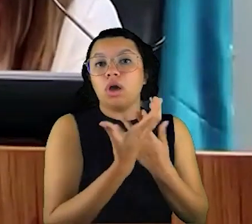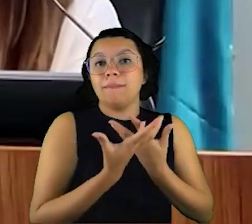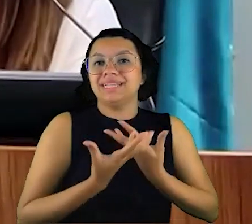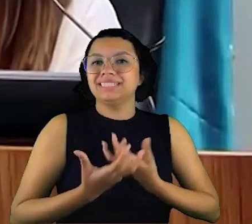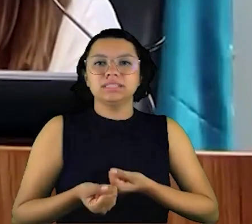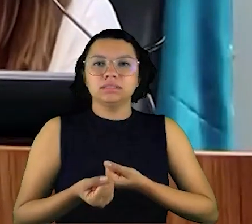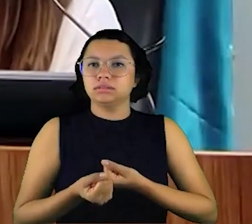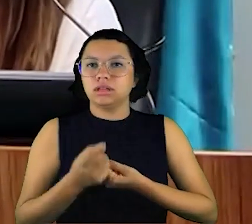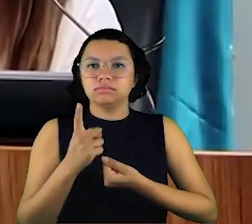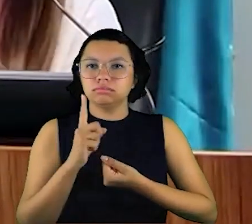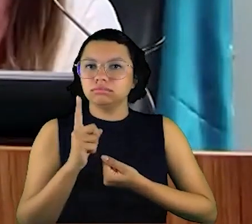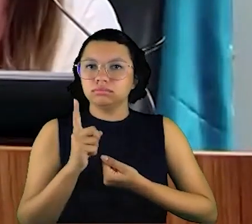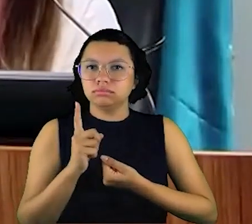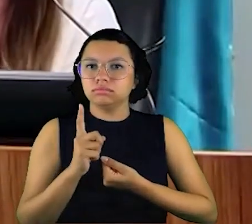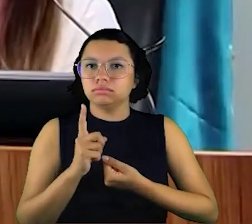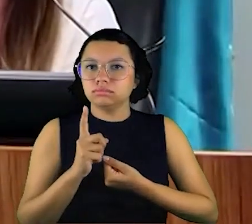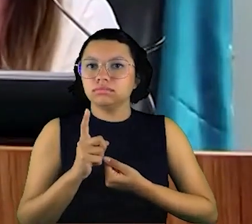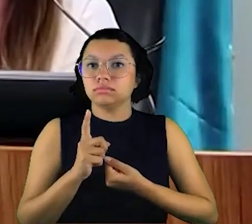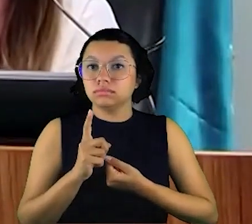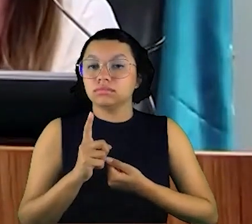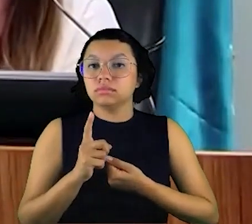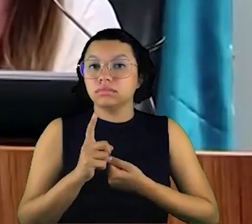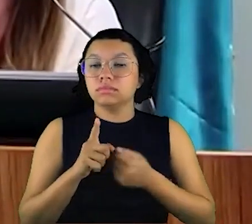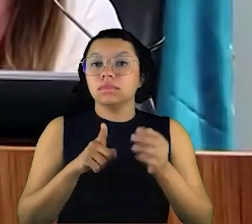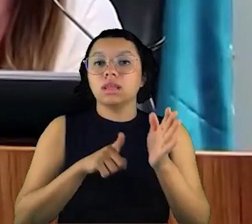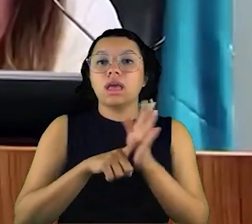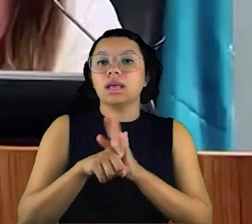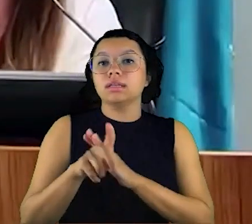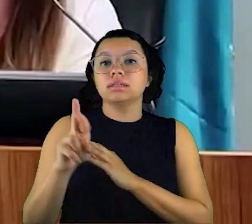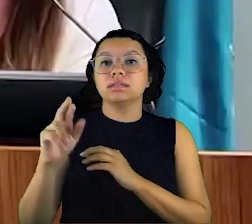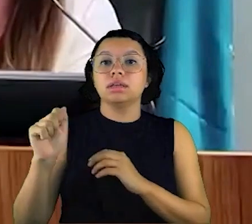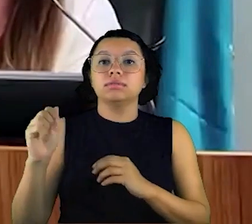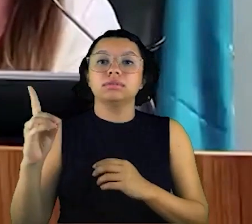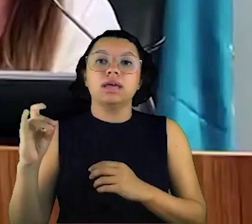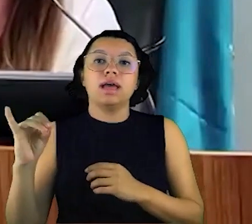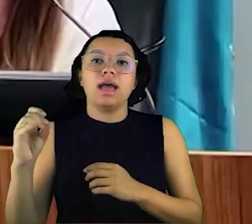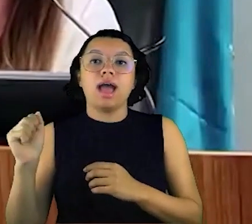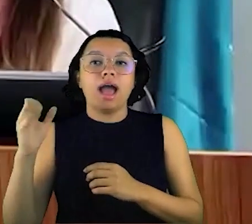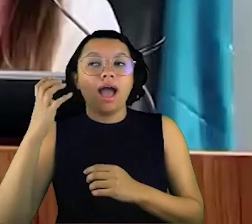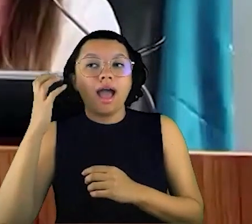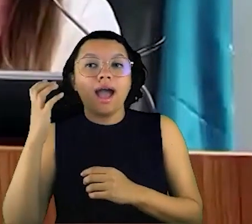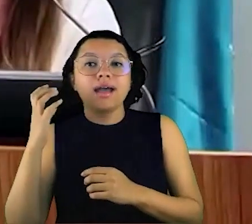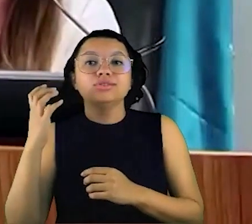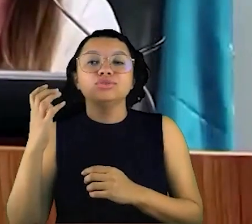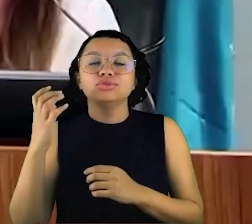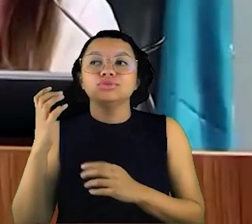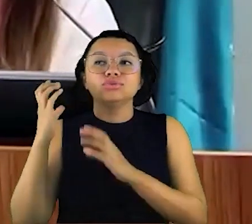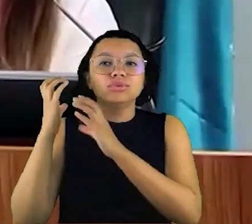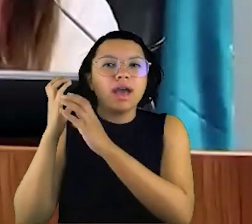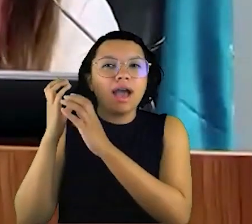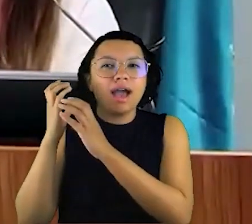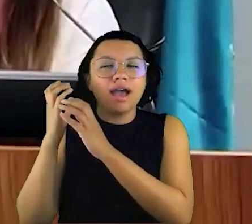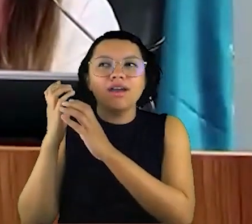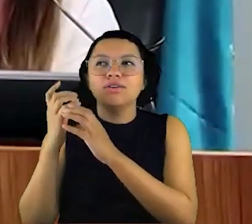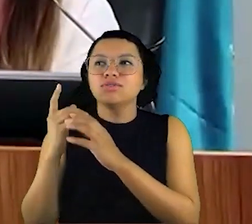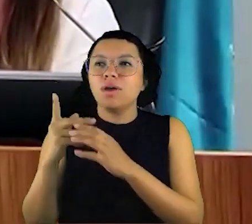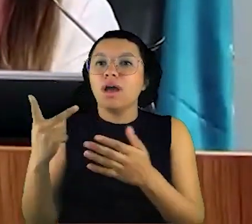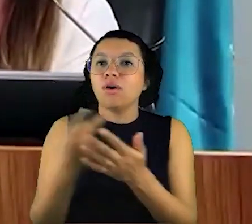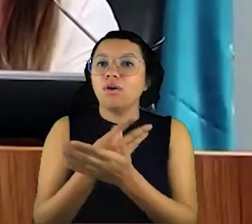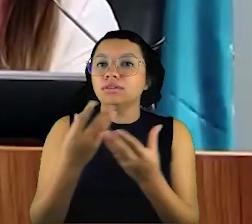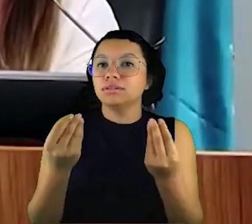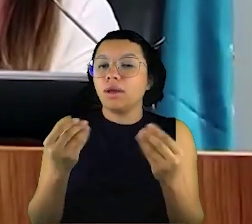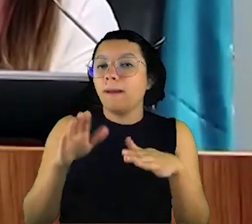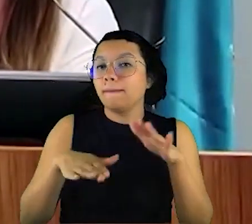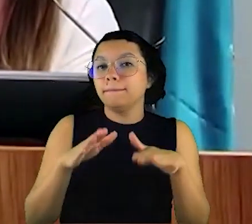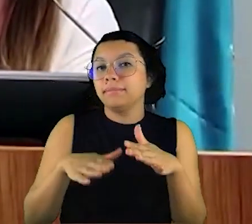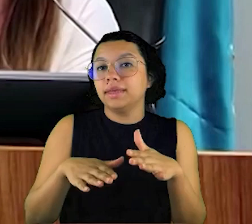socialmente aceitável. E a questão da rádio lá em Blumenau, ela passava muito por isso. Mesmo